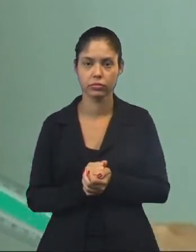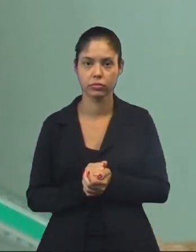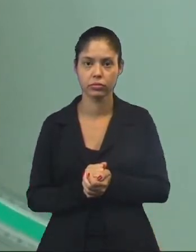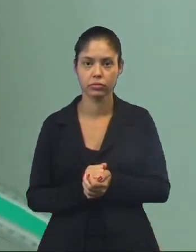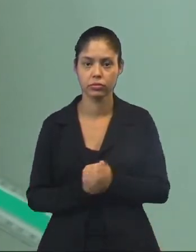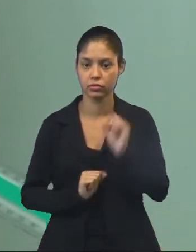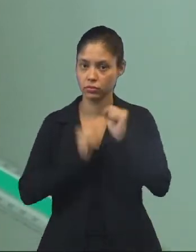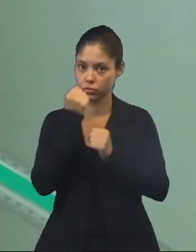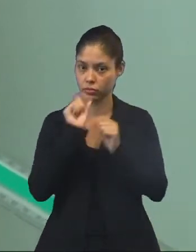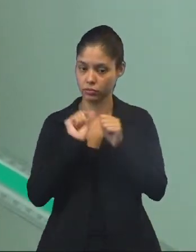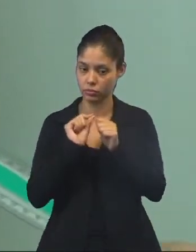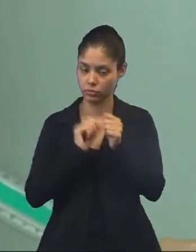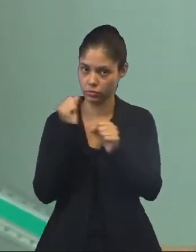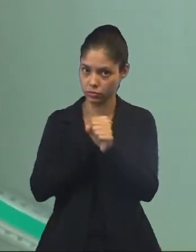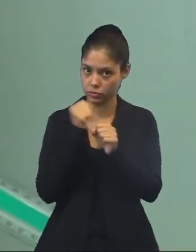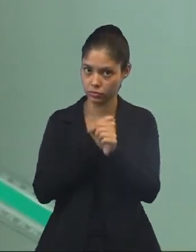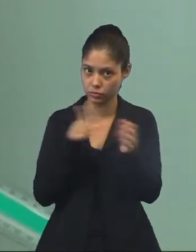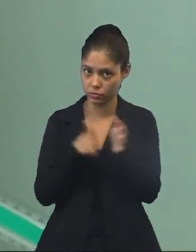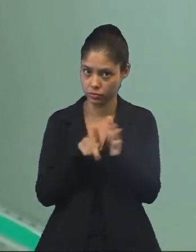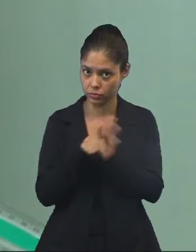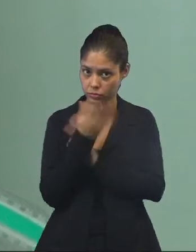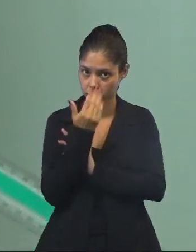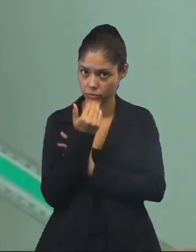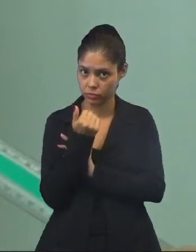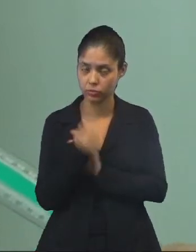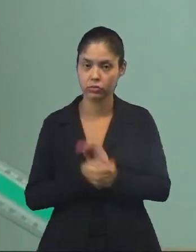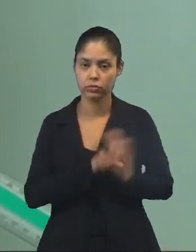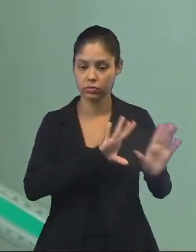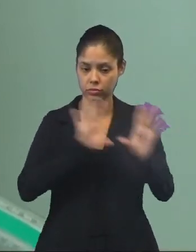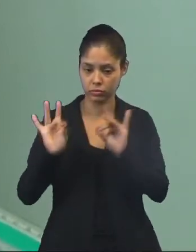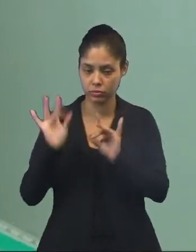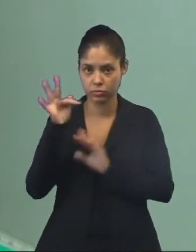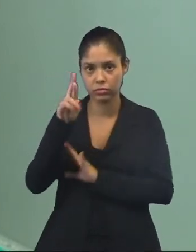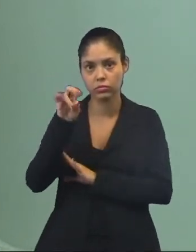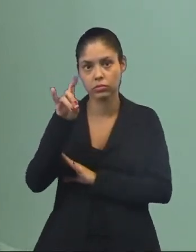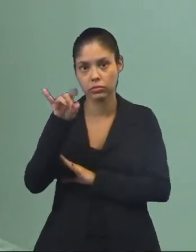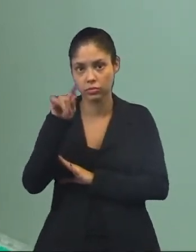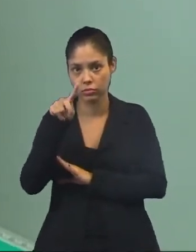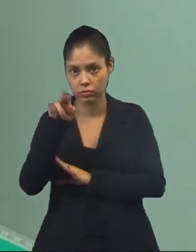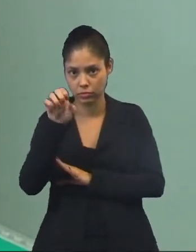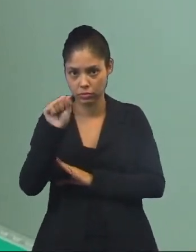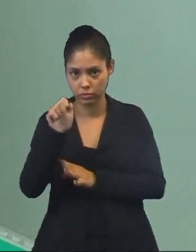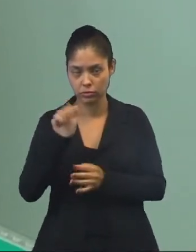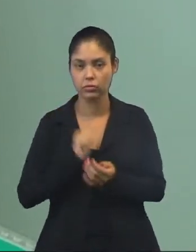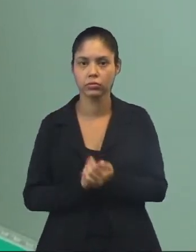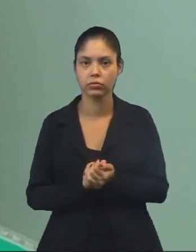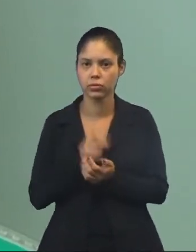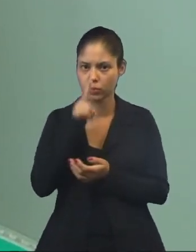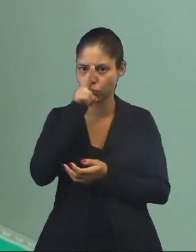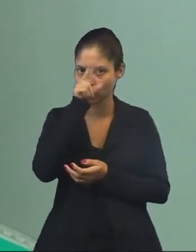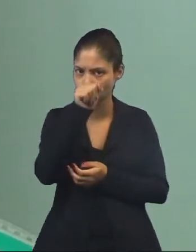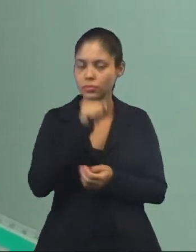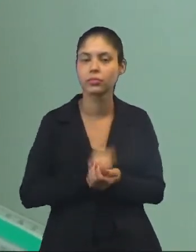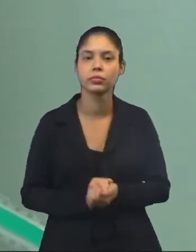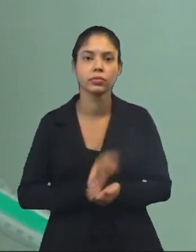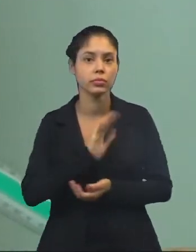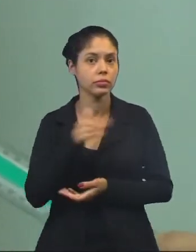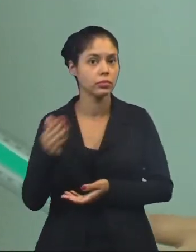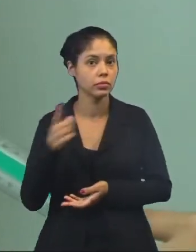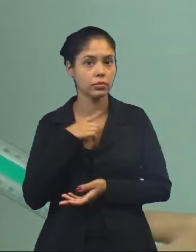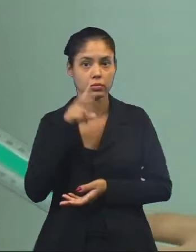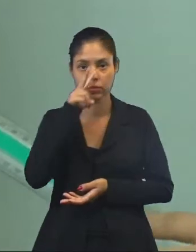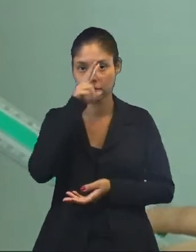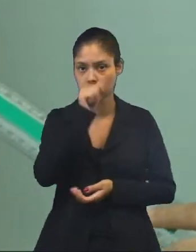ela fabrica seu próprio alimento, tá? Através da fotossíntese, ela vai se fortificando. E aí, quando ela